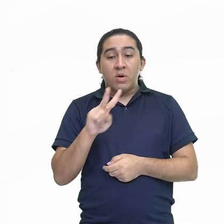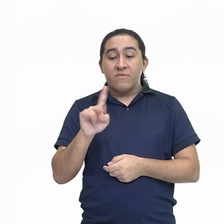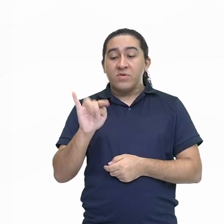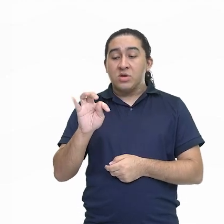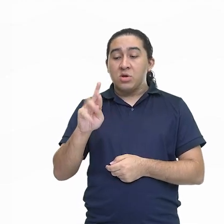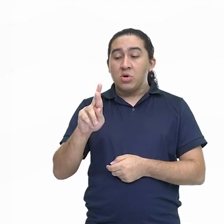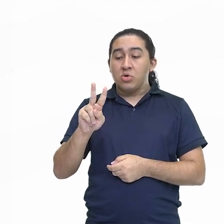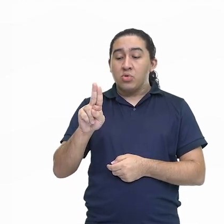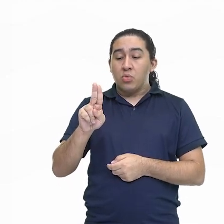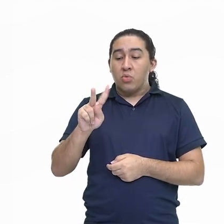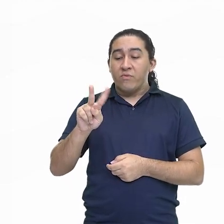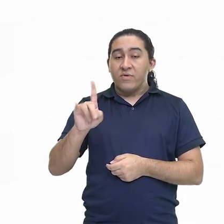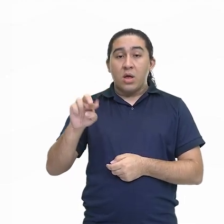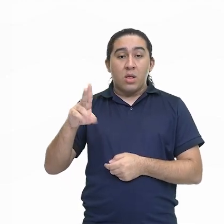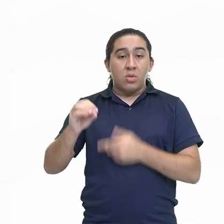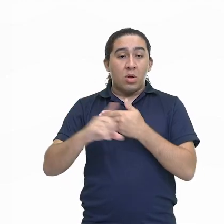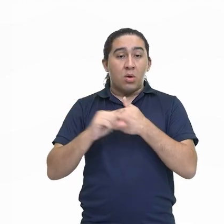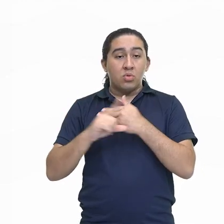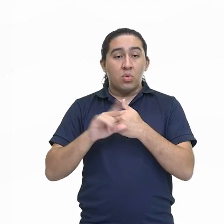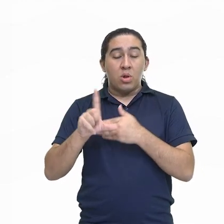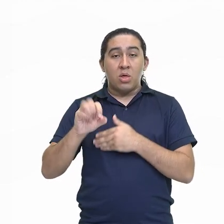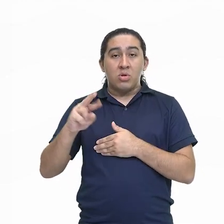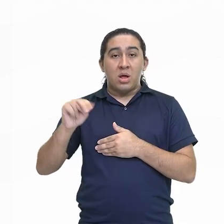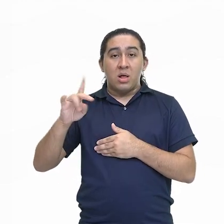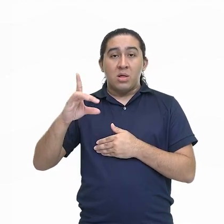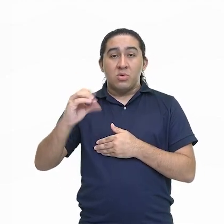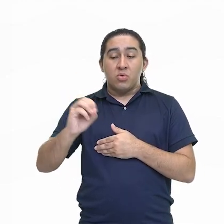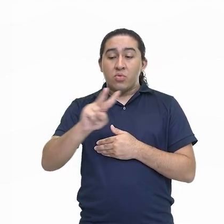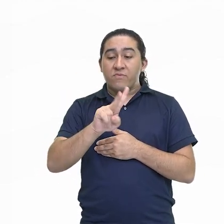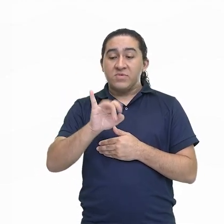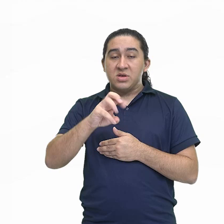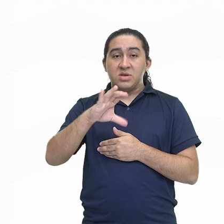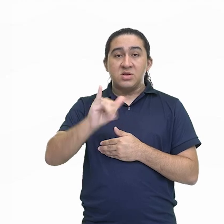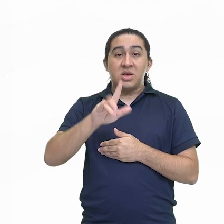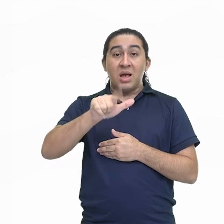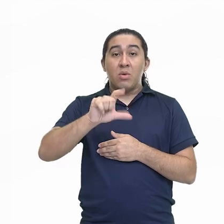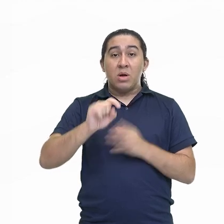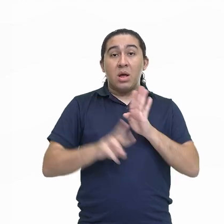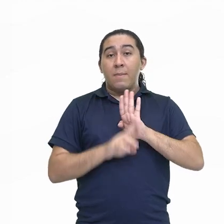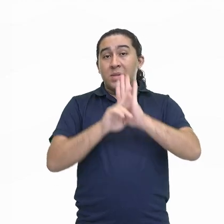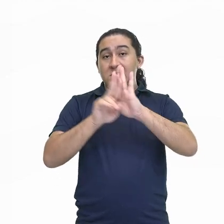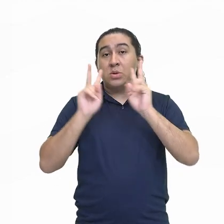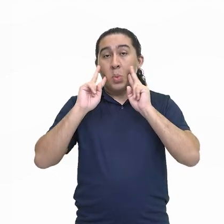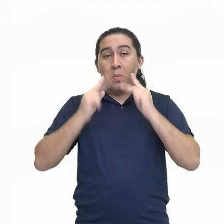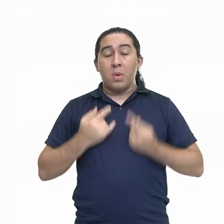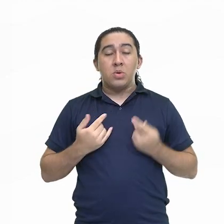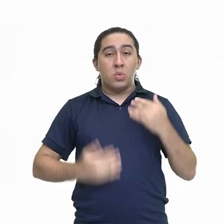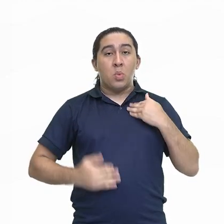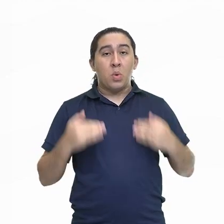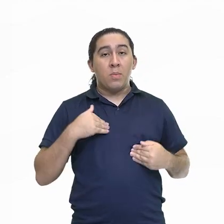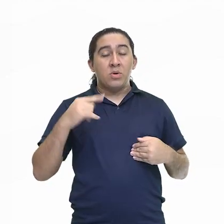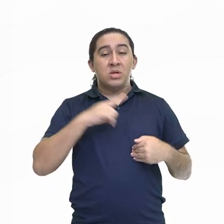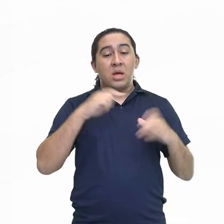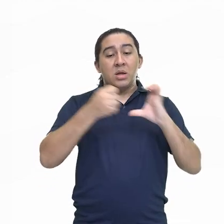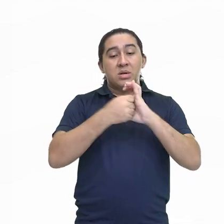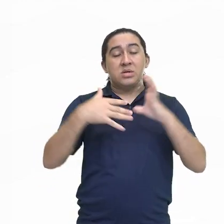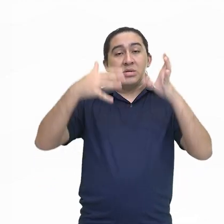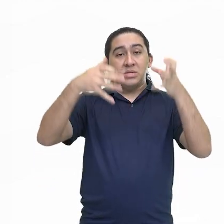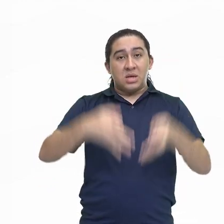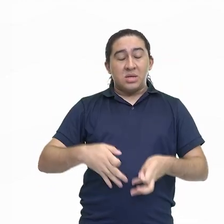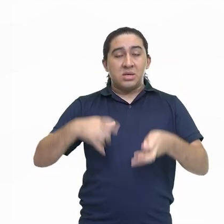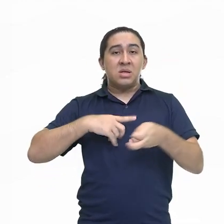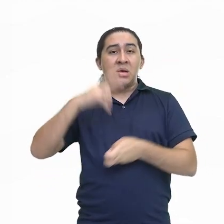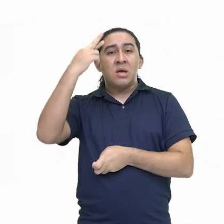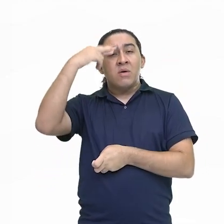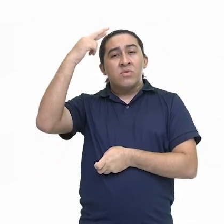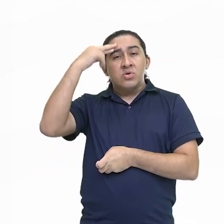Este desenho renascentista representa o corpo humano em proporções ideais, refletindo a busca pela